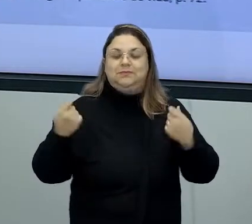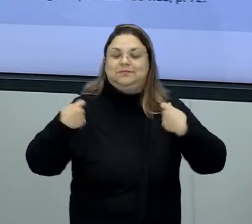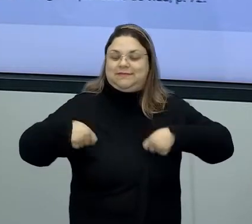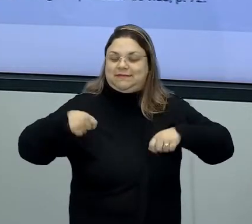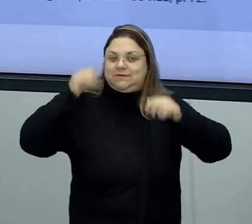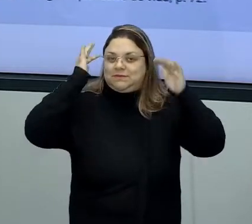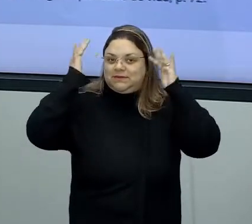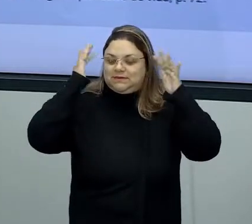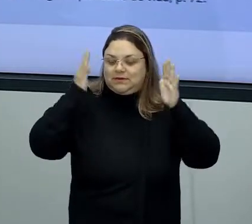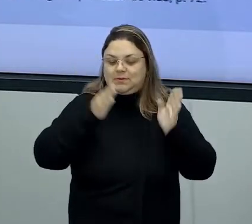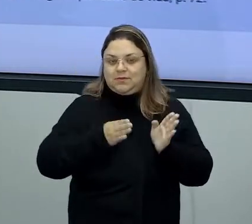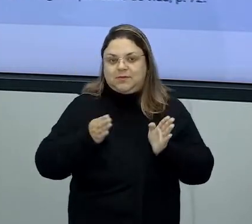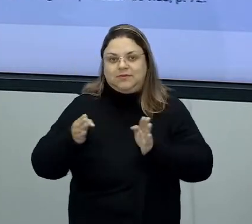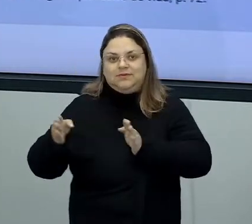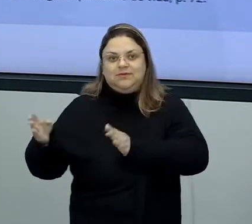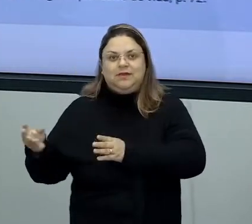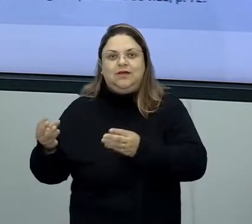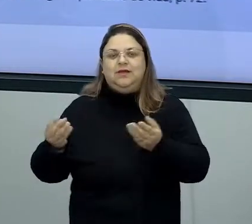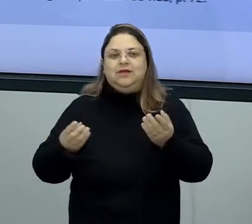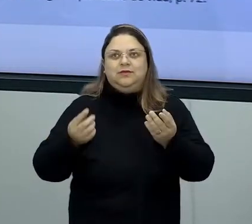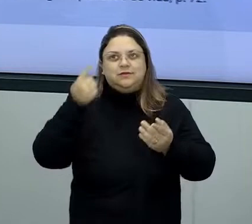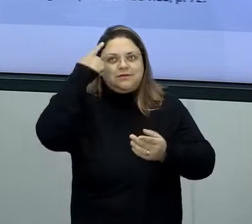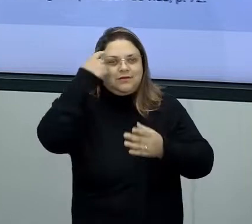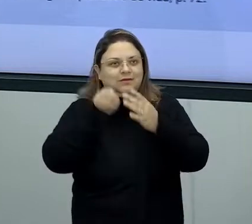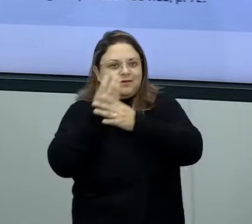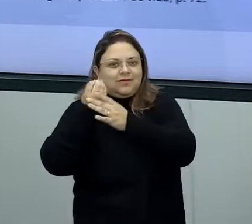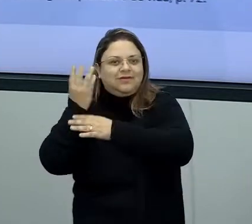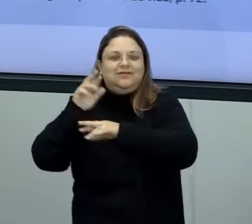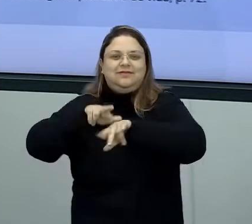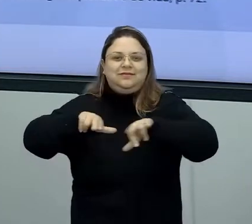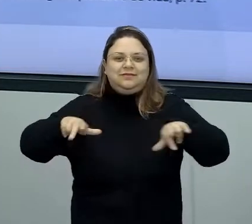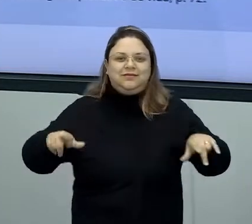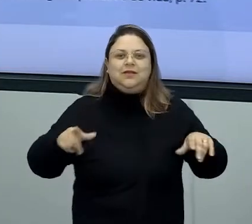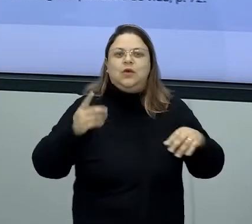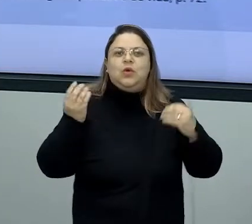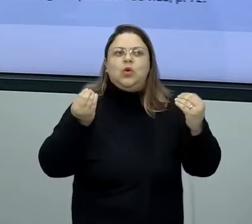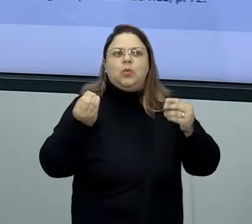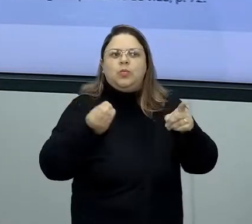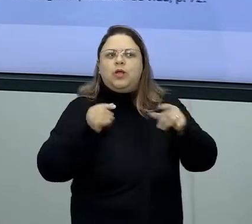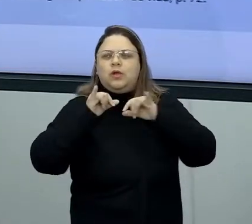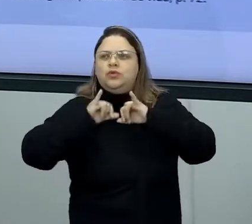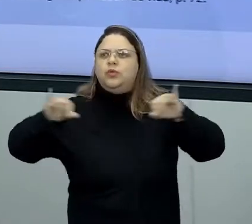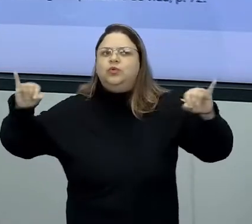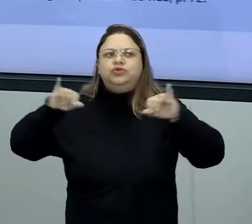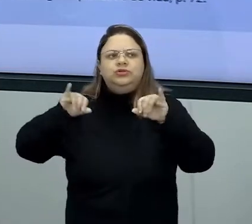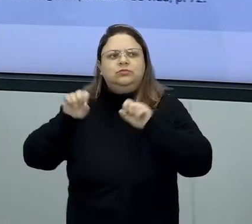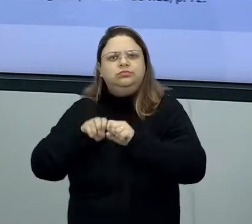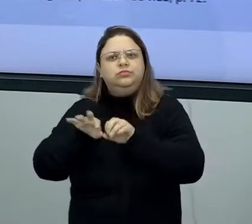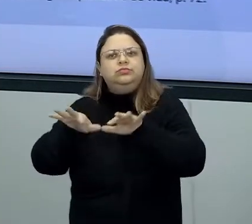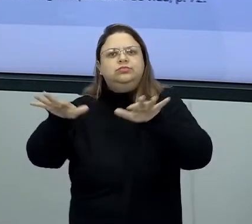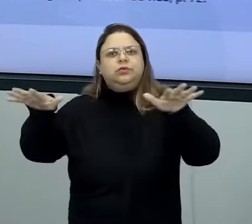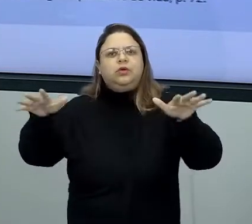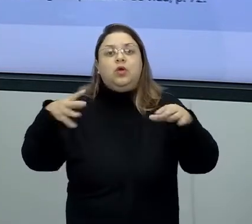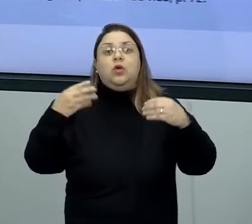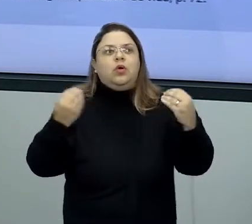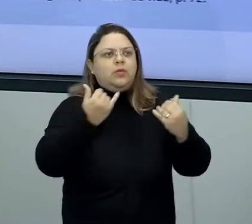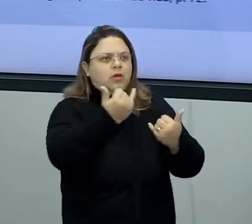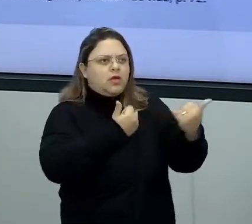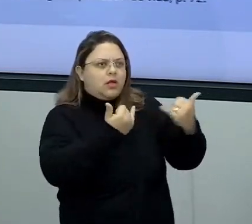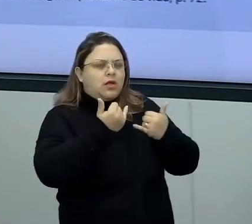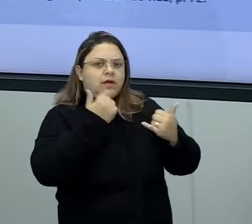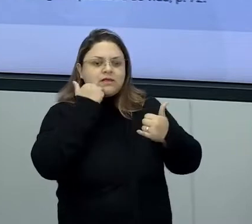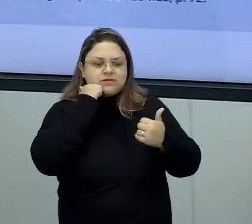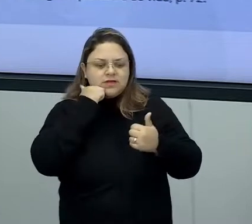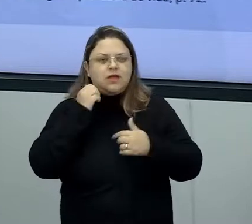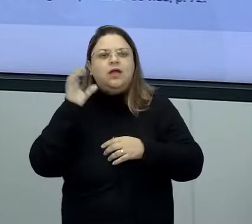processos, nessa criatividade, enfim, como essa notícia é divulgada, como que a ciência chega até a gente, é por aí, tá